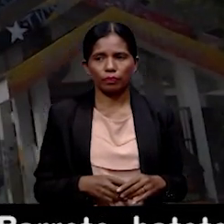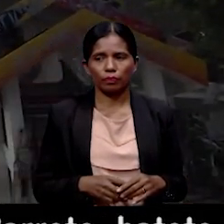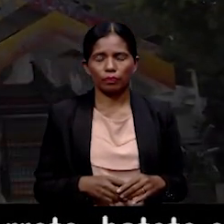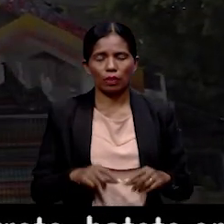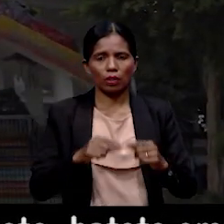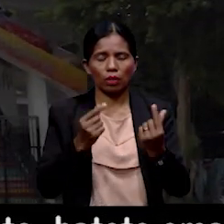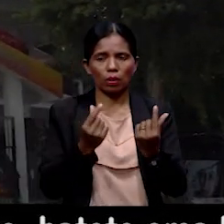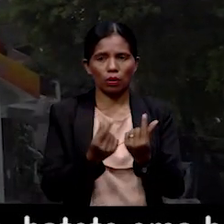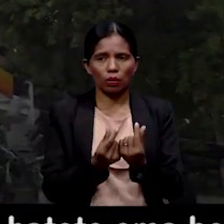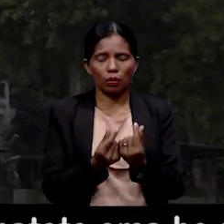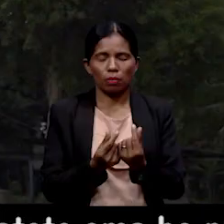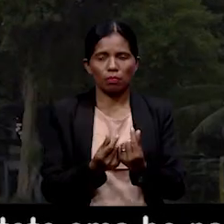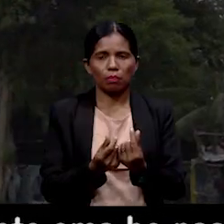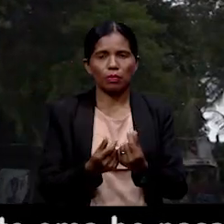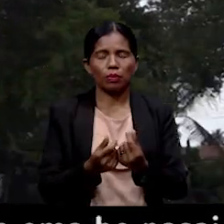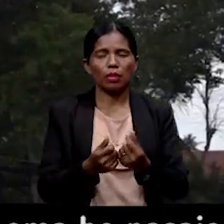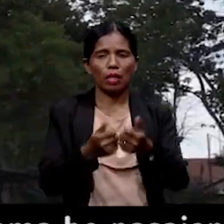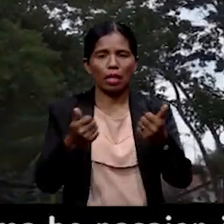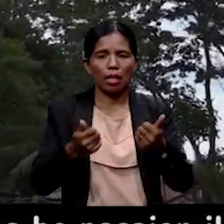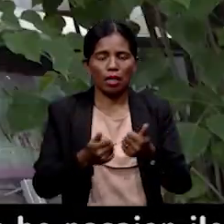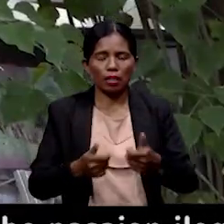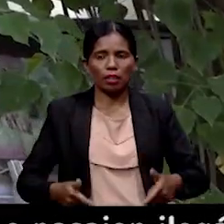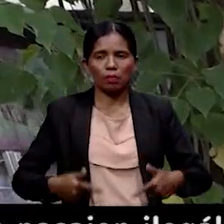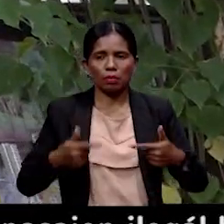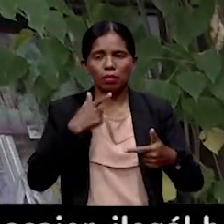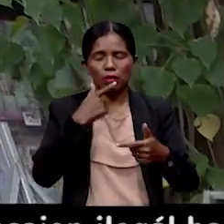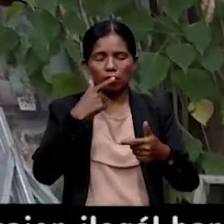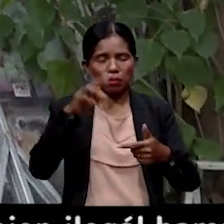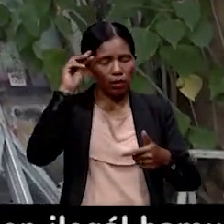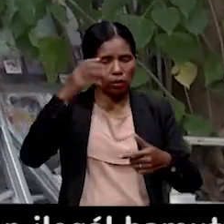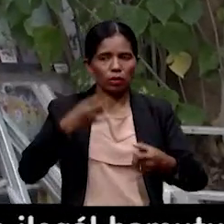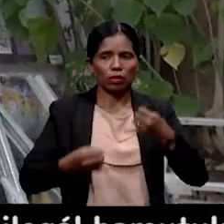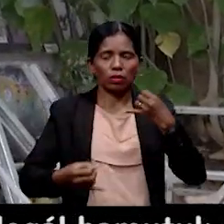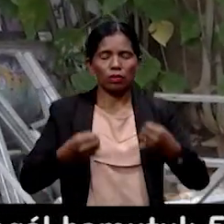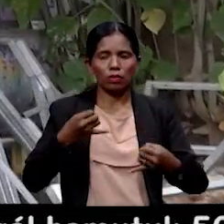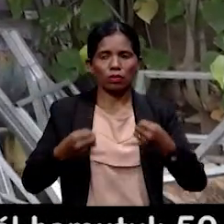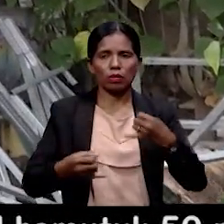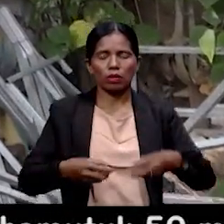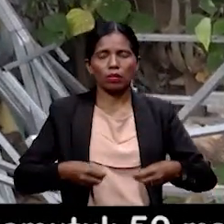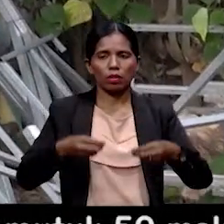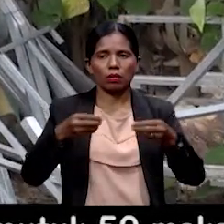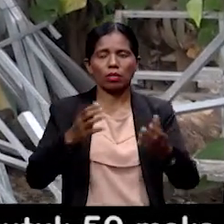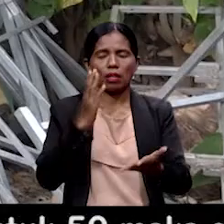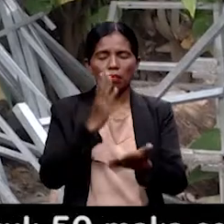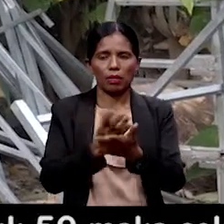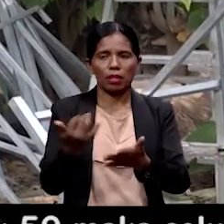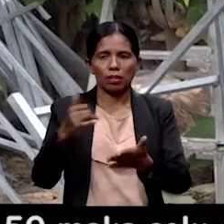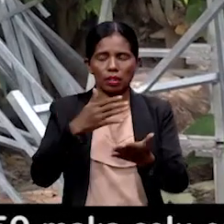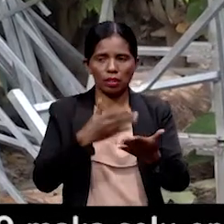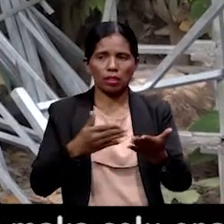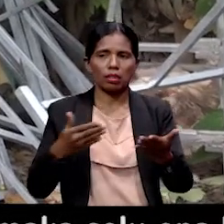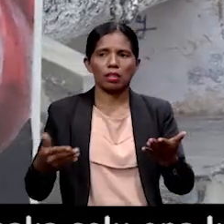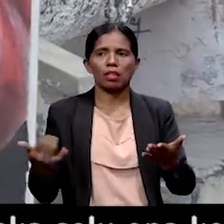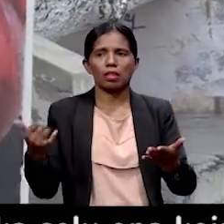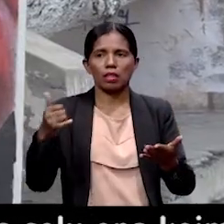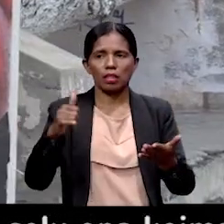Grupo Arte Mores lamenta o Ministério da Justiça nebe aplica despeço do ordem de despeso administrativo ou de sair de obra lubo nebe